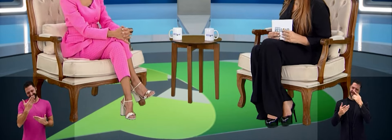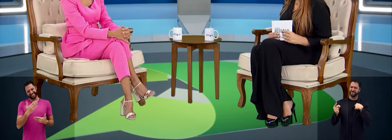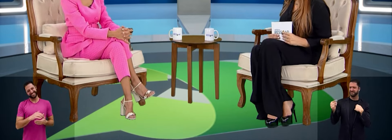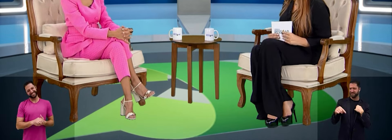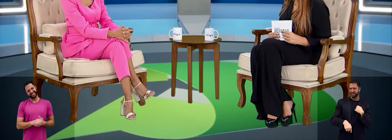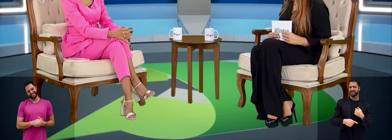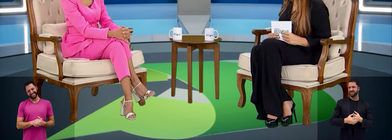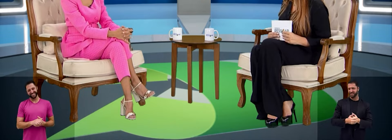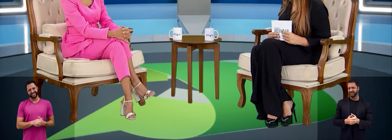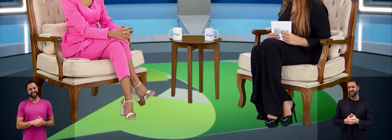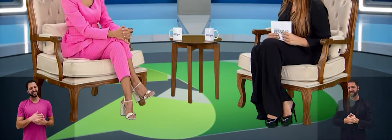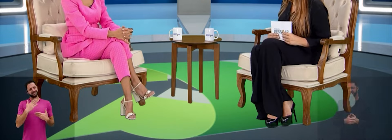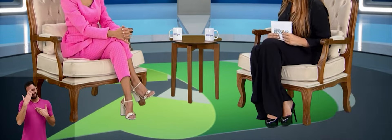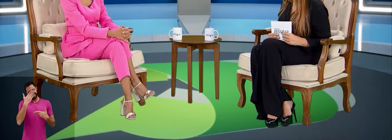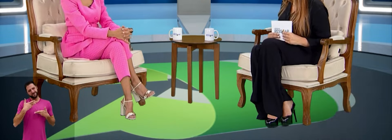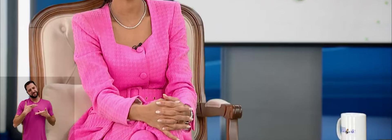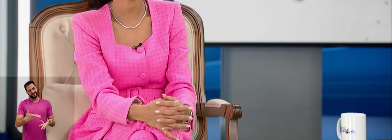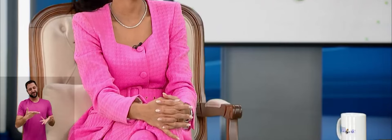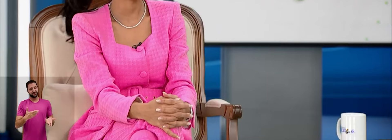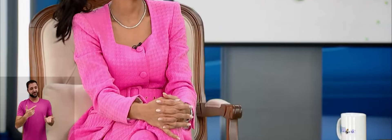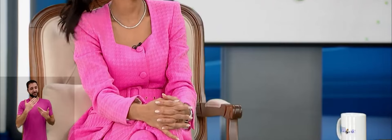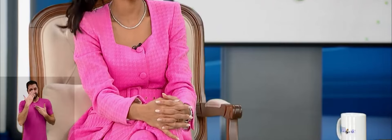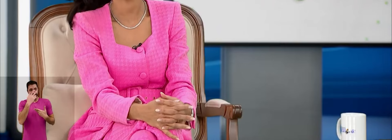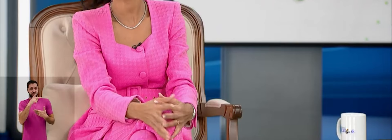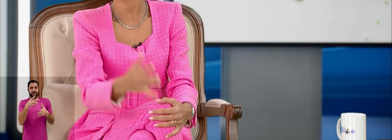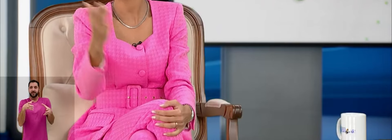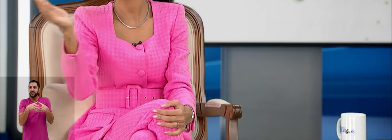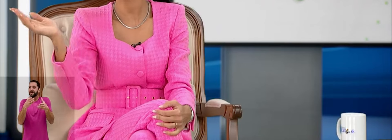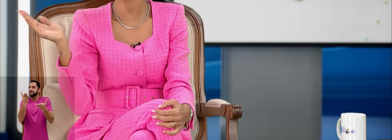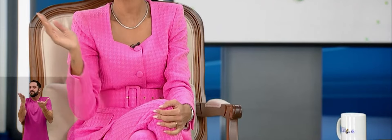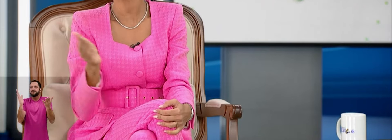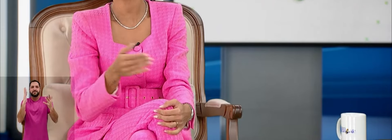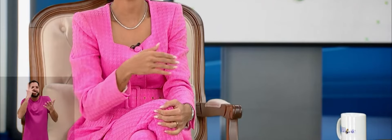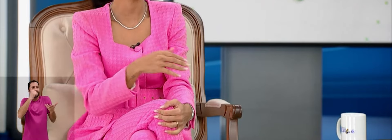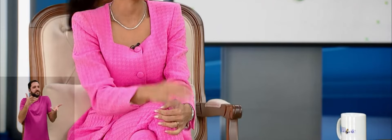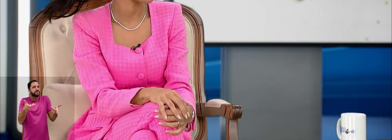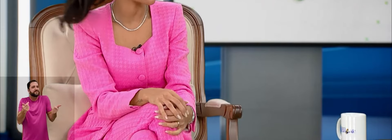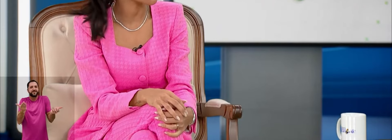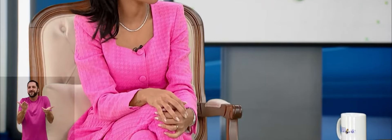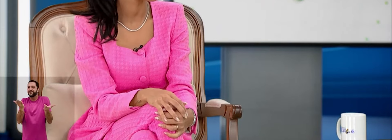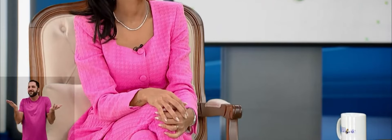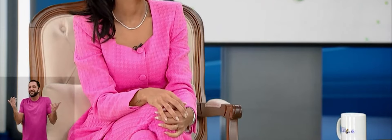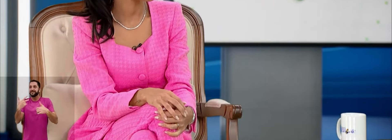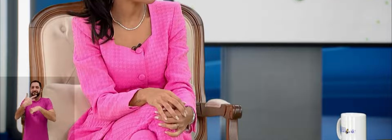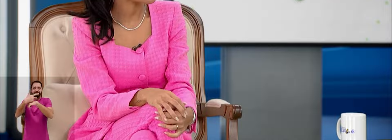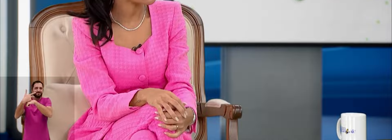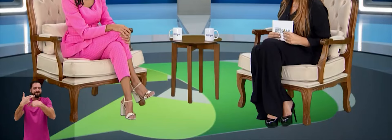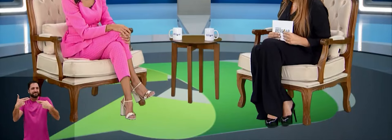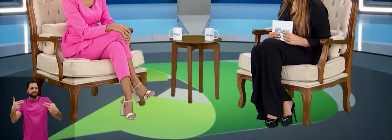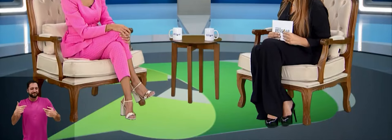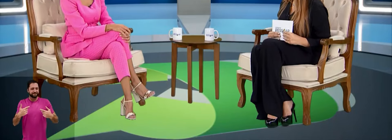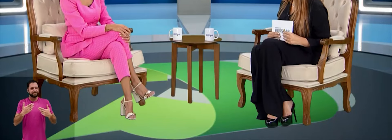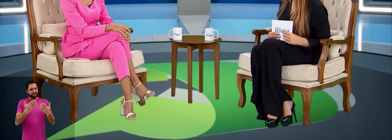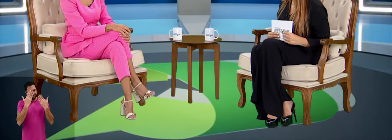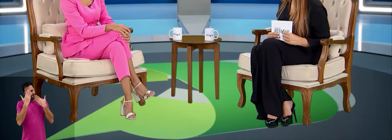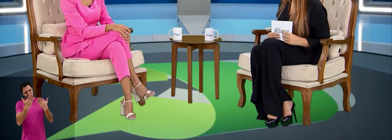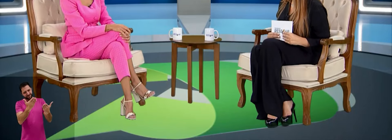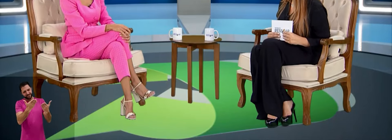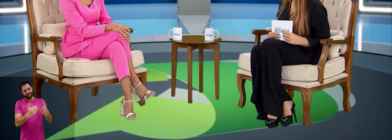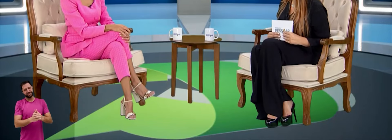Muito obrigada por sua amor. Presença, viu? Eu que agradeço, mesmo essa equipe linda aqui, toda essa produção, você